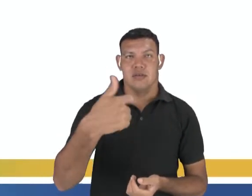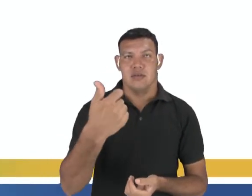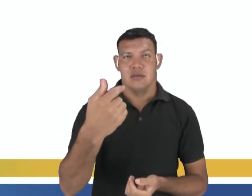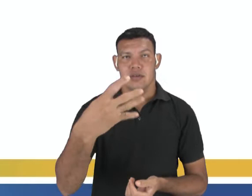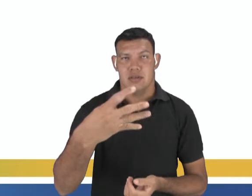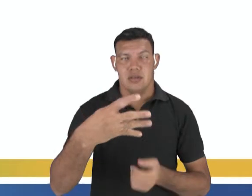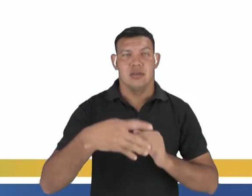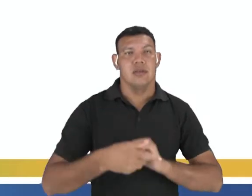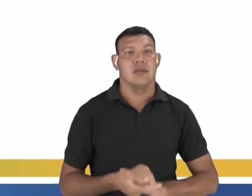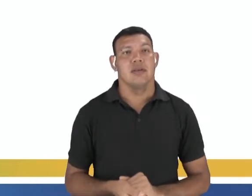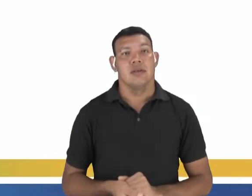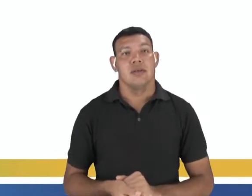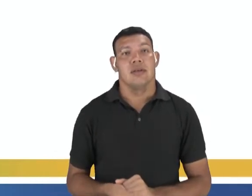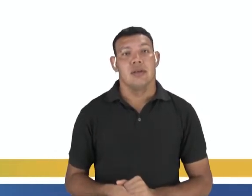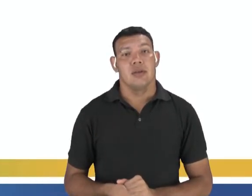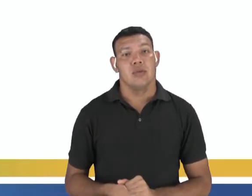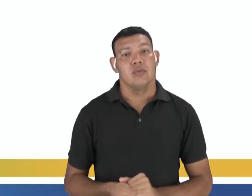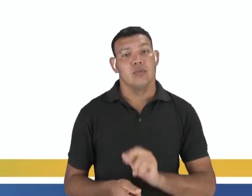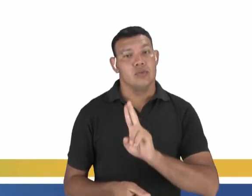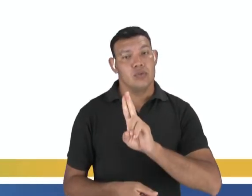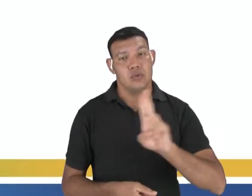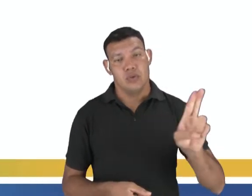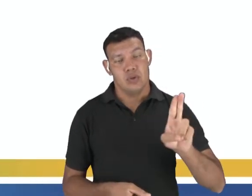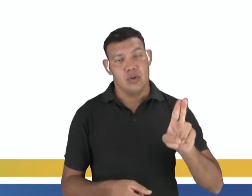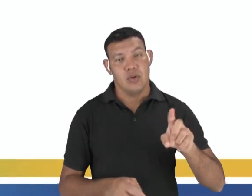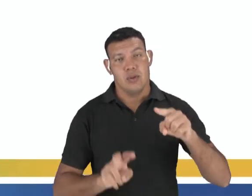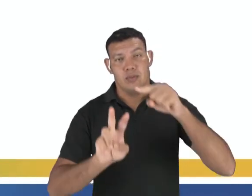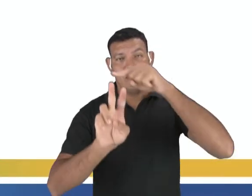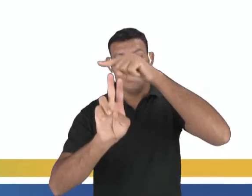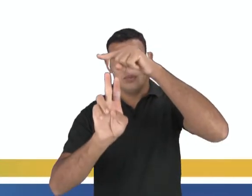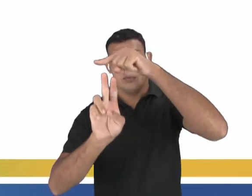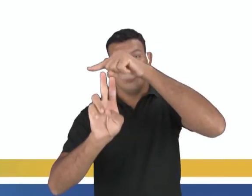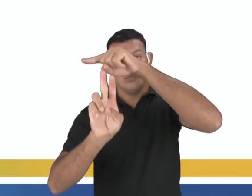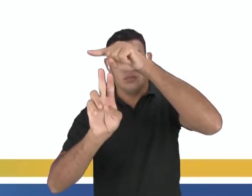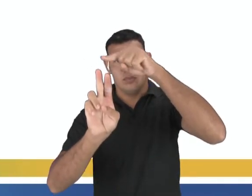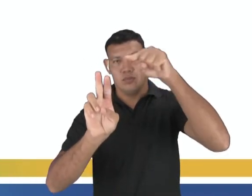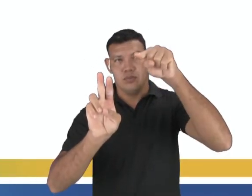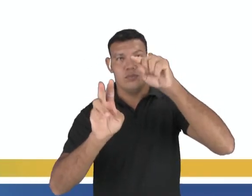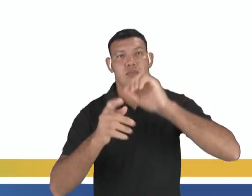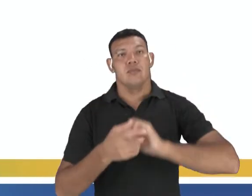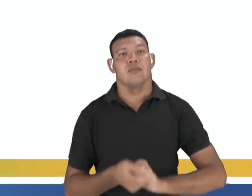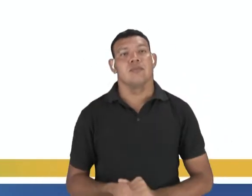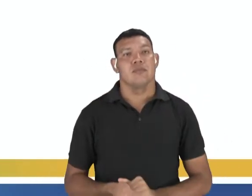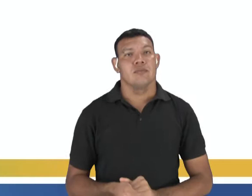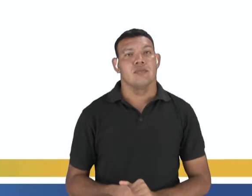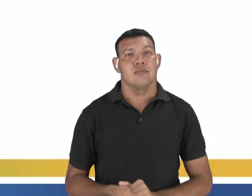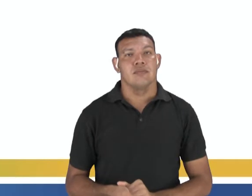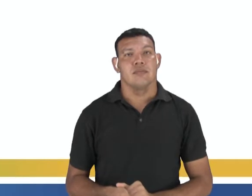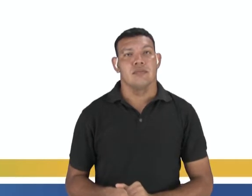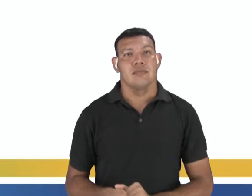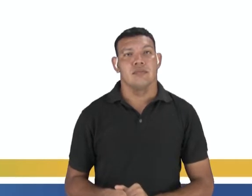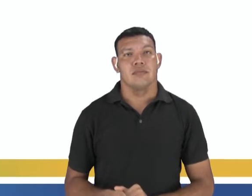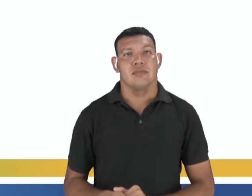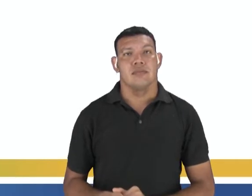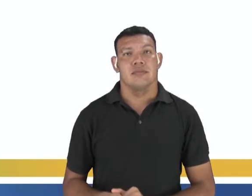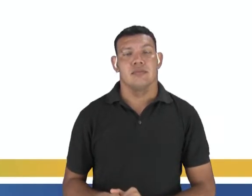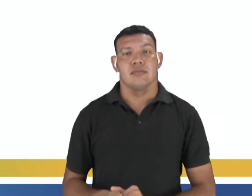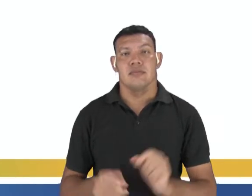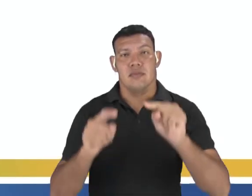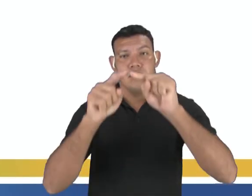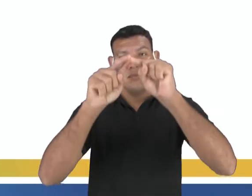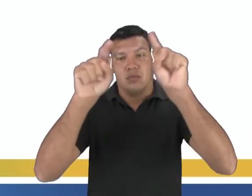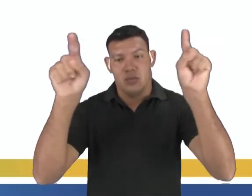π, o qual é representado pelo símbolo, esse símbolozinho aí, π, né? Que a gente chama π. Em qualquer região